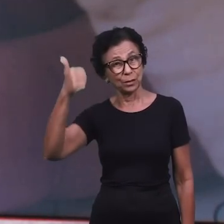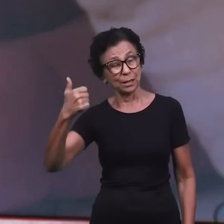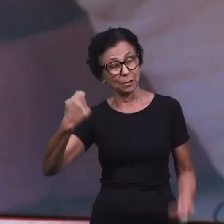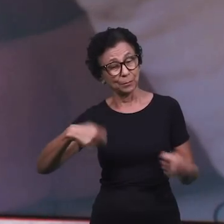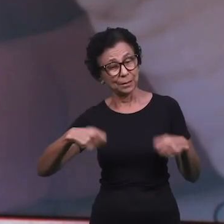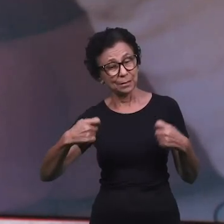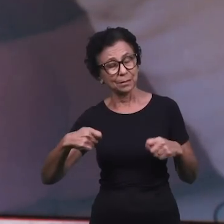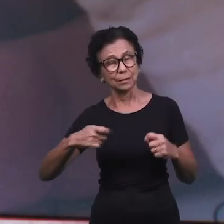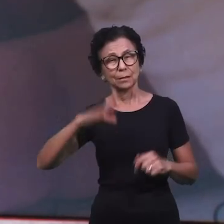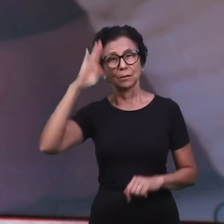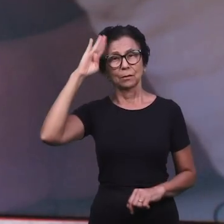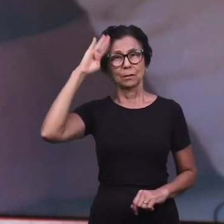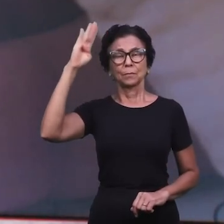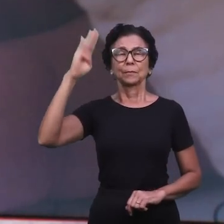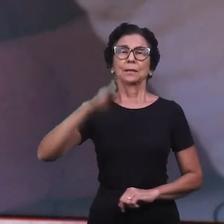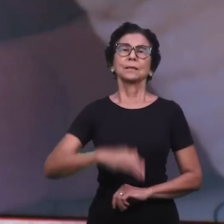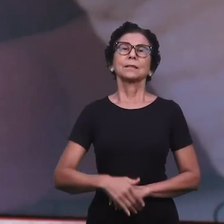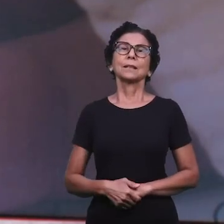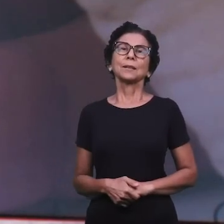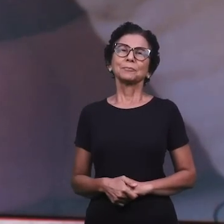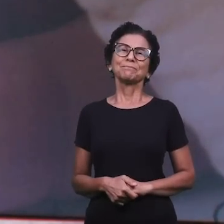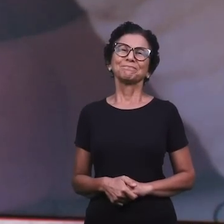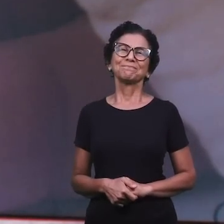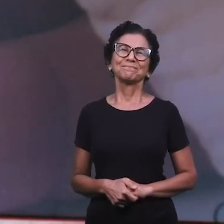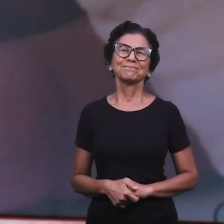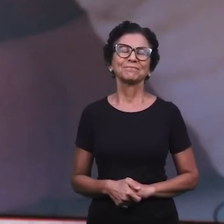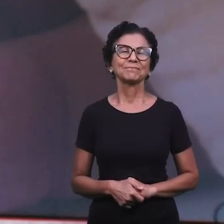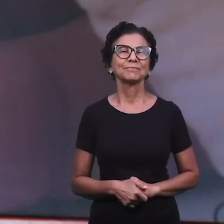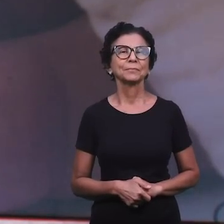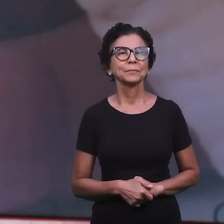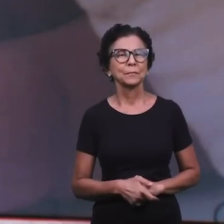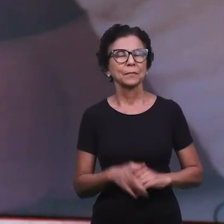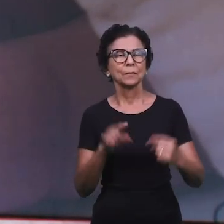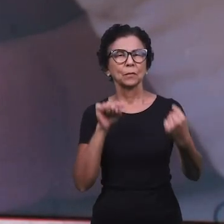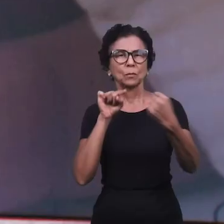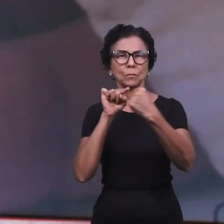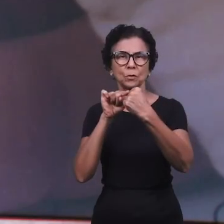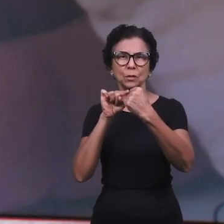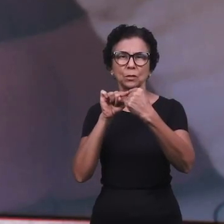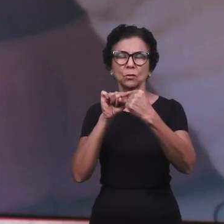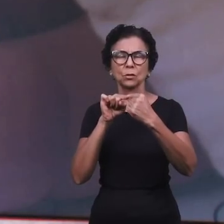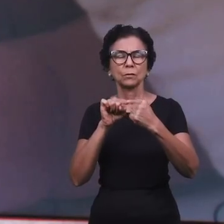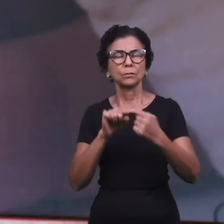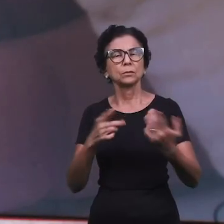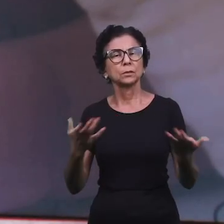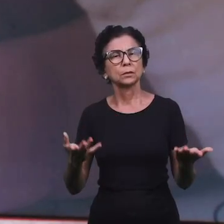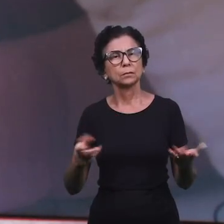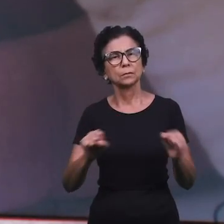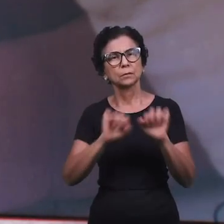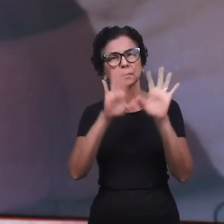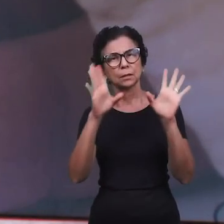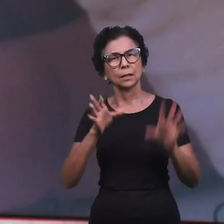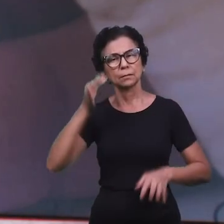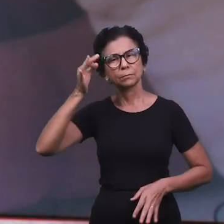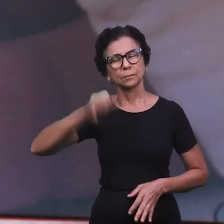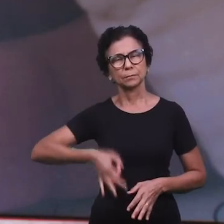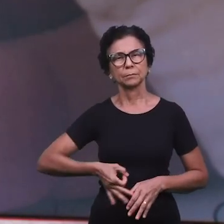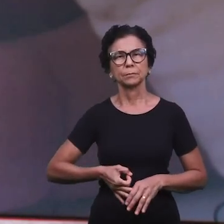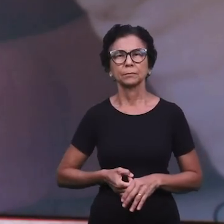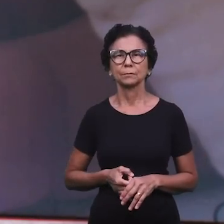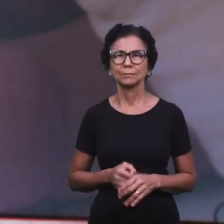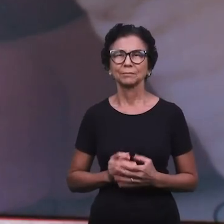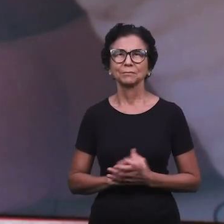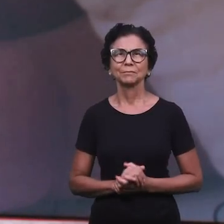Isso é fundamental para que a gente possa aí ter os nossos objetivos claros e definidos e caminhar cada dia a uma